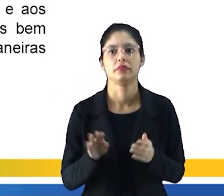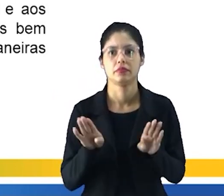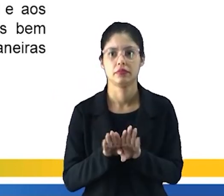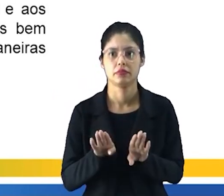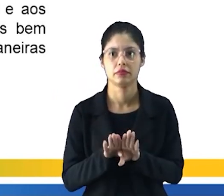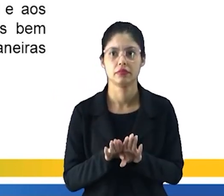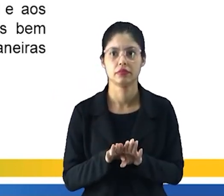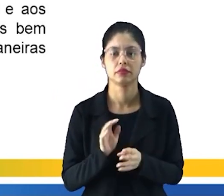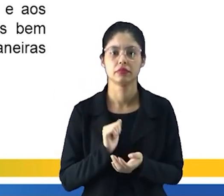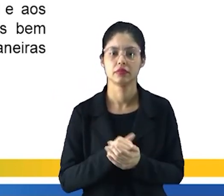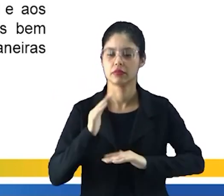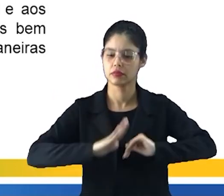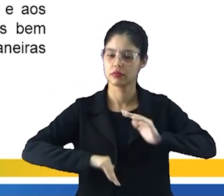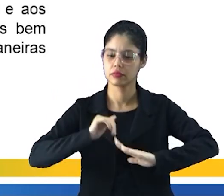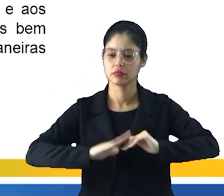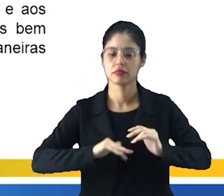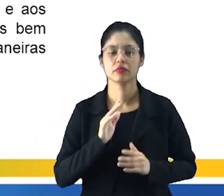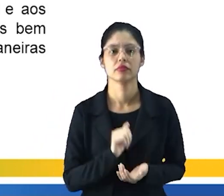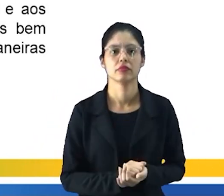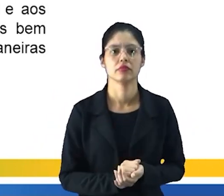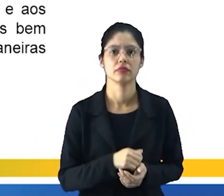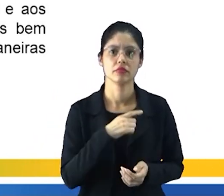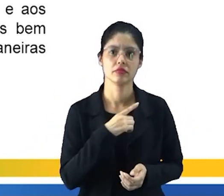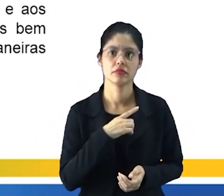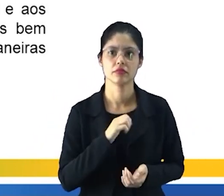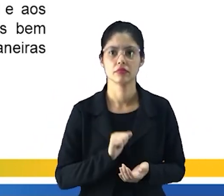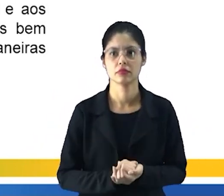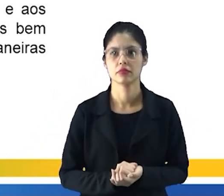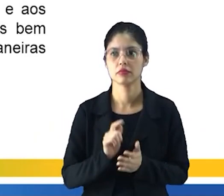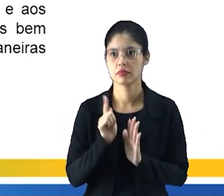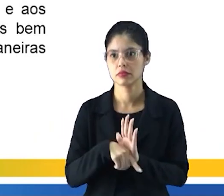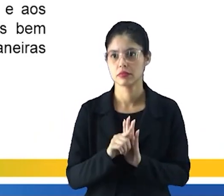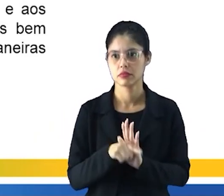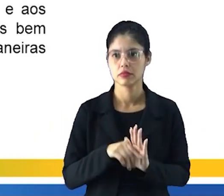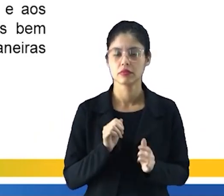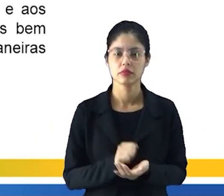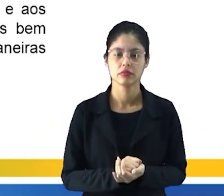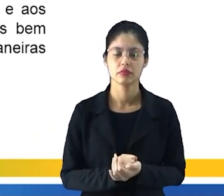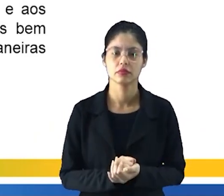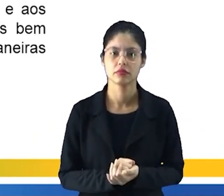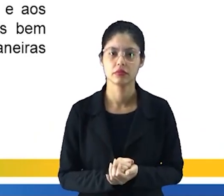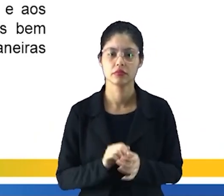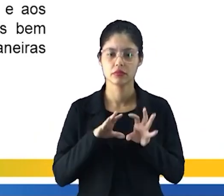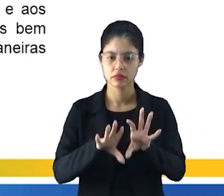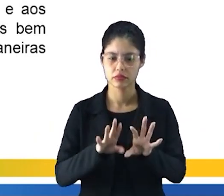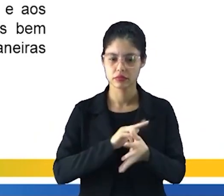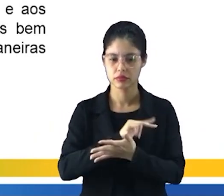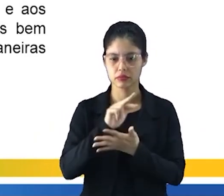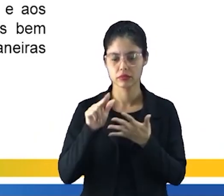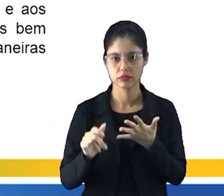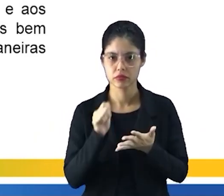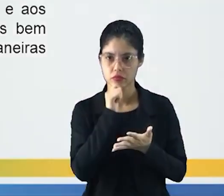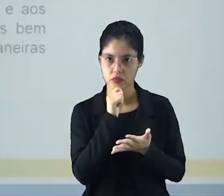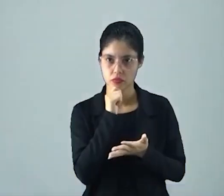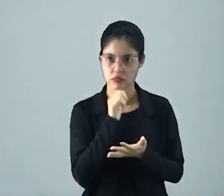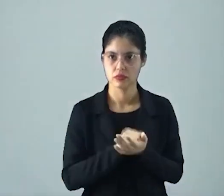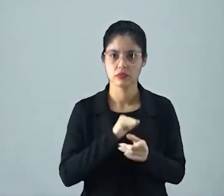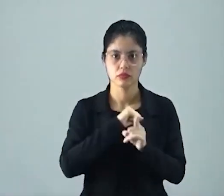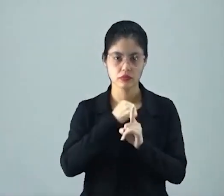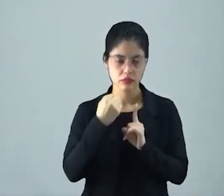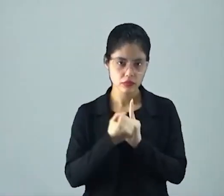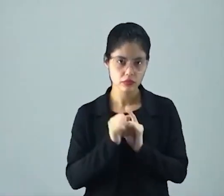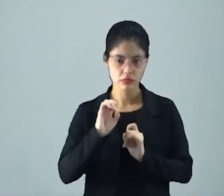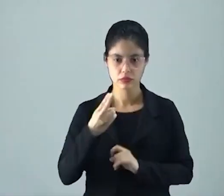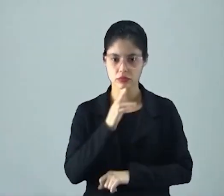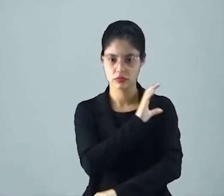escolaridade, da faixa etária, da profissão, do gênero, sexualidade. Ou seja, nessa variação aí